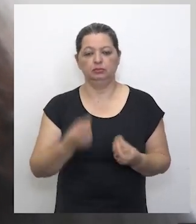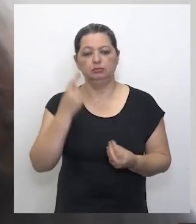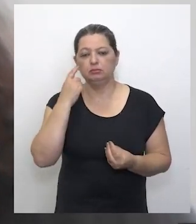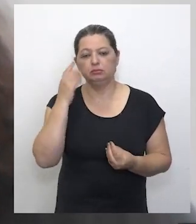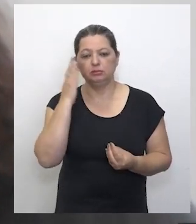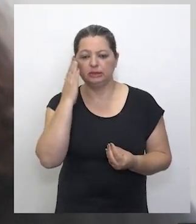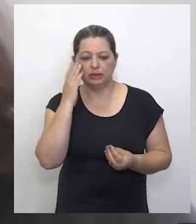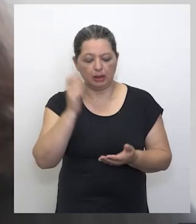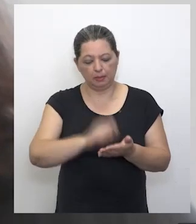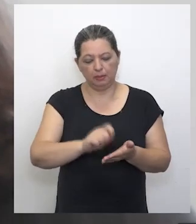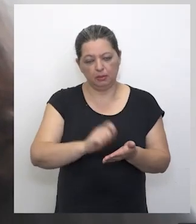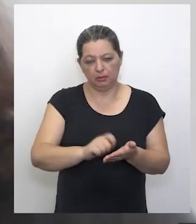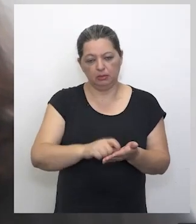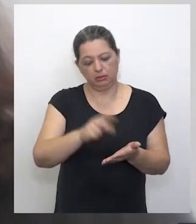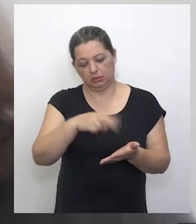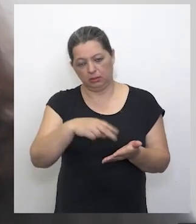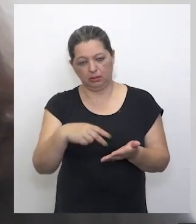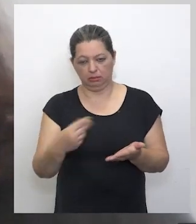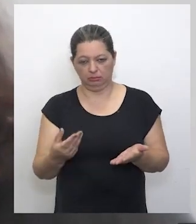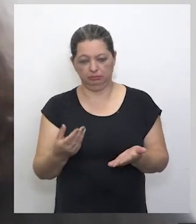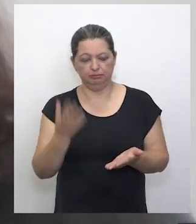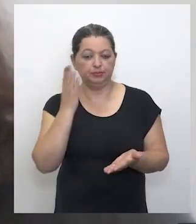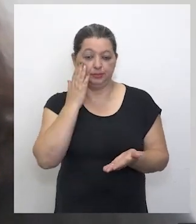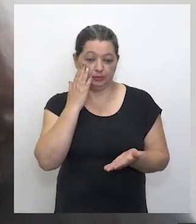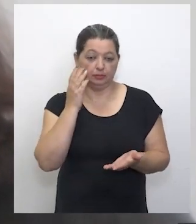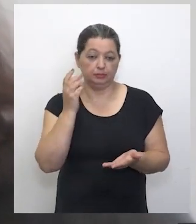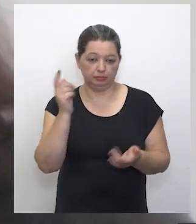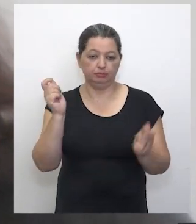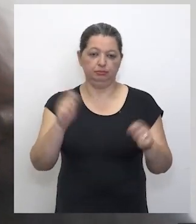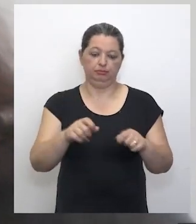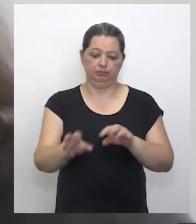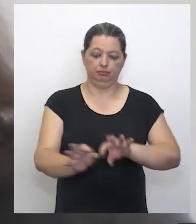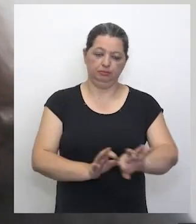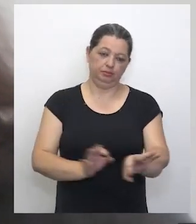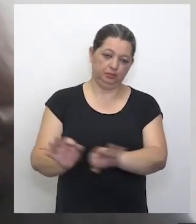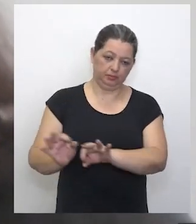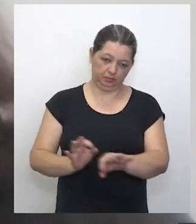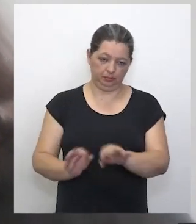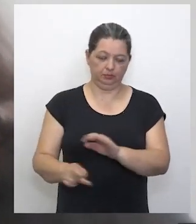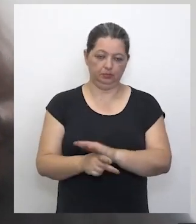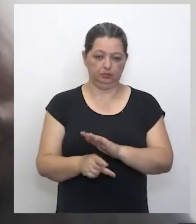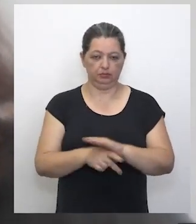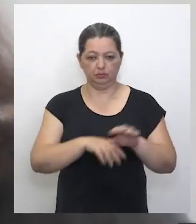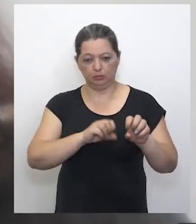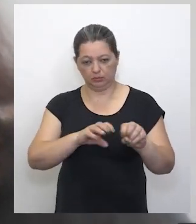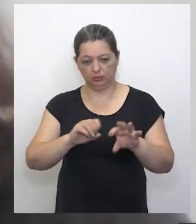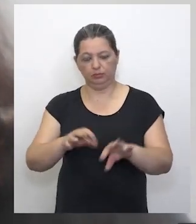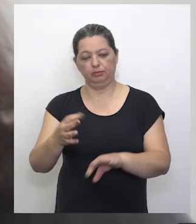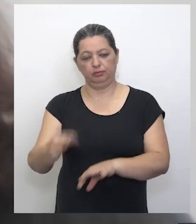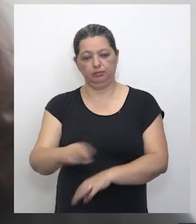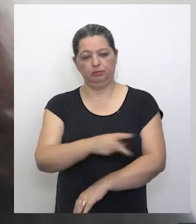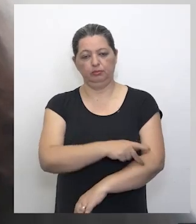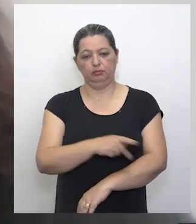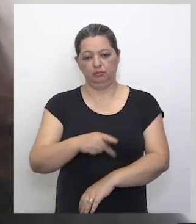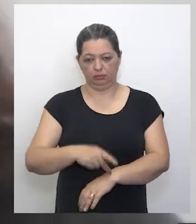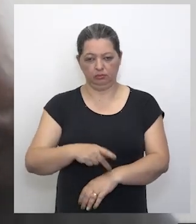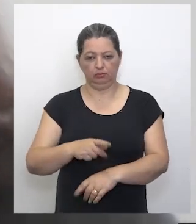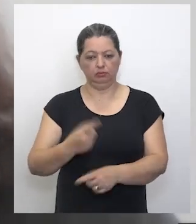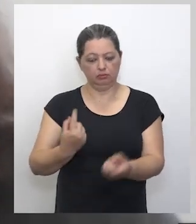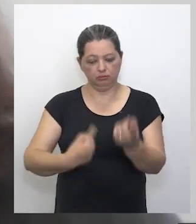do estudante, o que ele já sabe, é possível planejar as condições pedagógicas necessárias para que ele avançar.